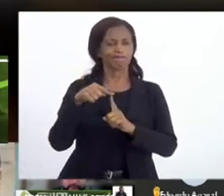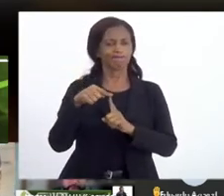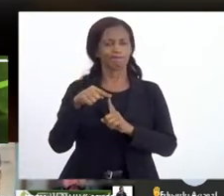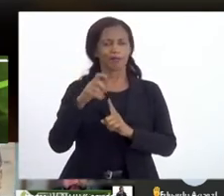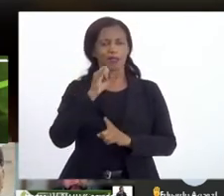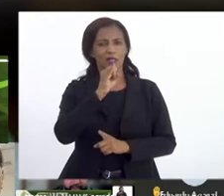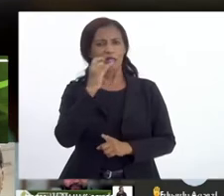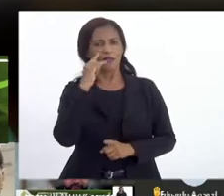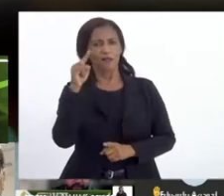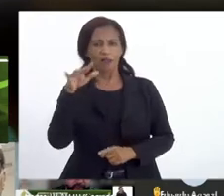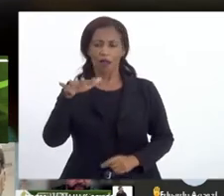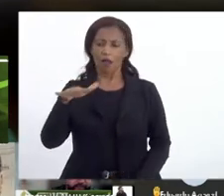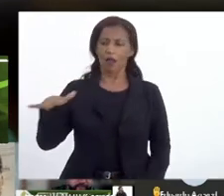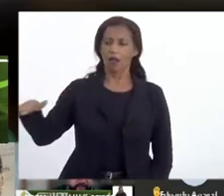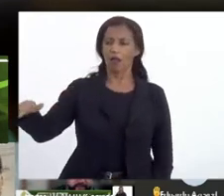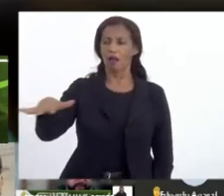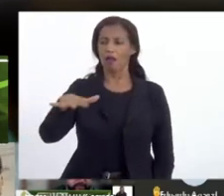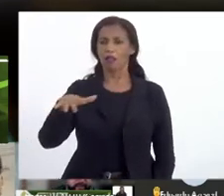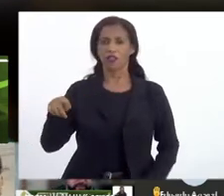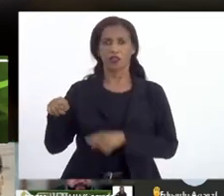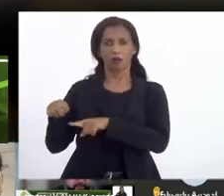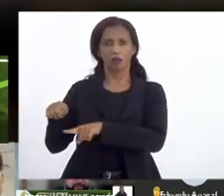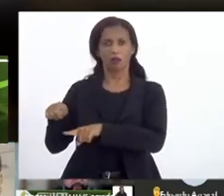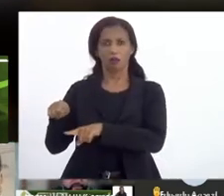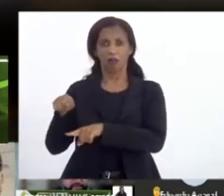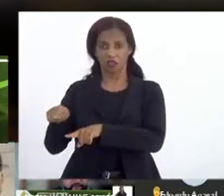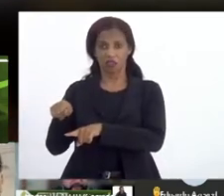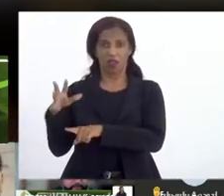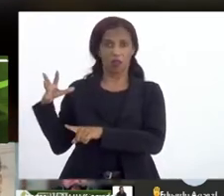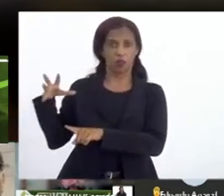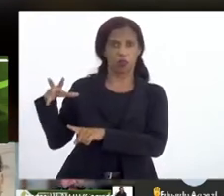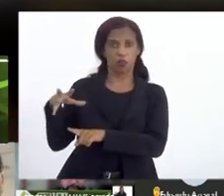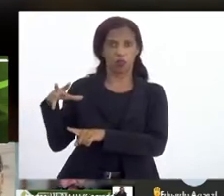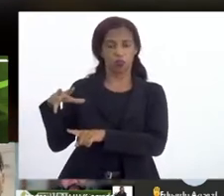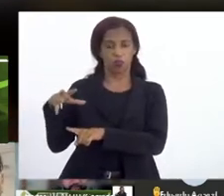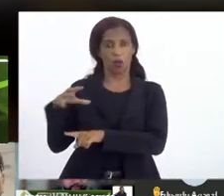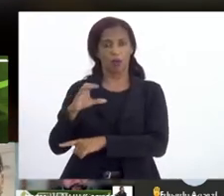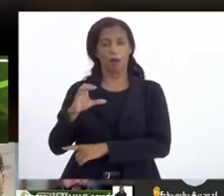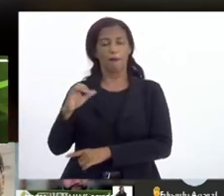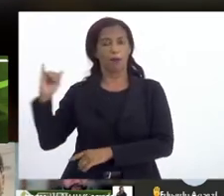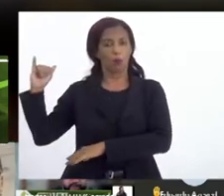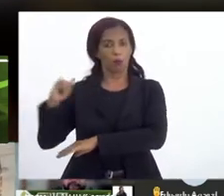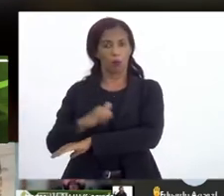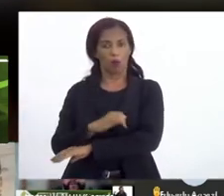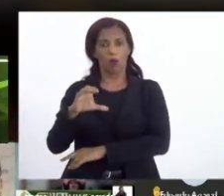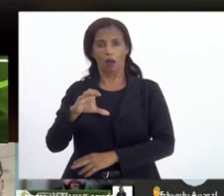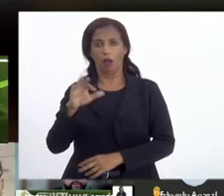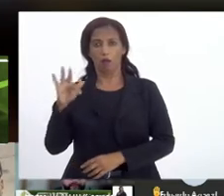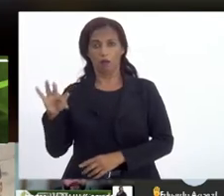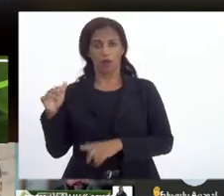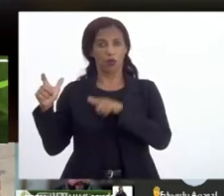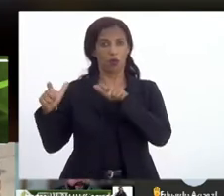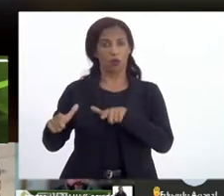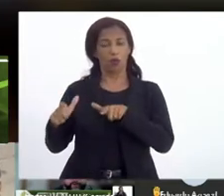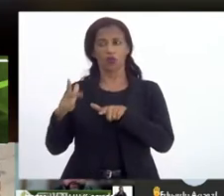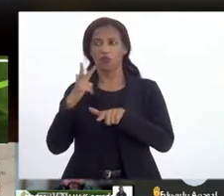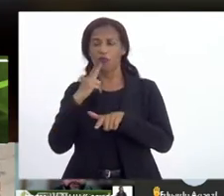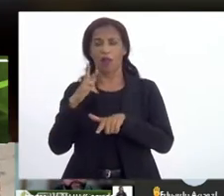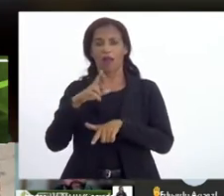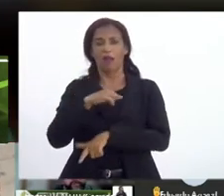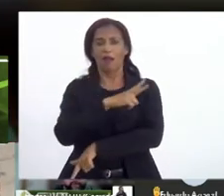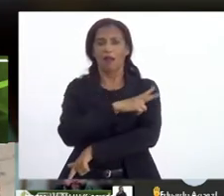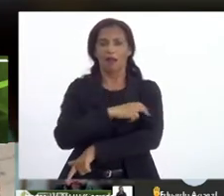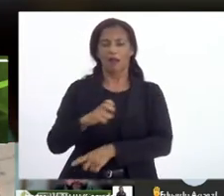você pegar aquela região ali imediatamente influenciada pelo aeroporto de Cabo Frio, onde a gente fala Arraial,